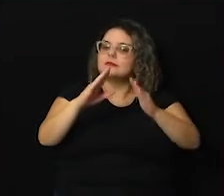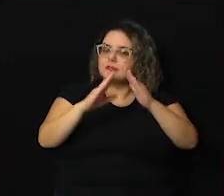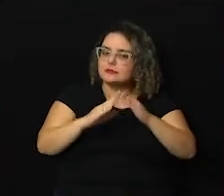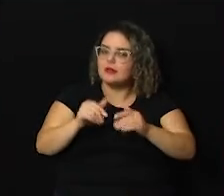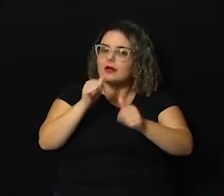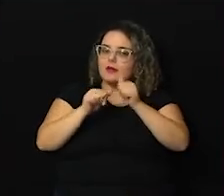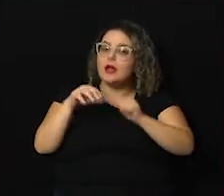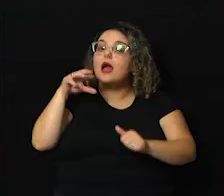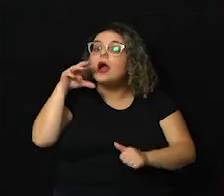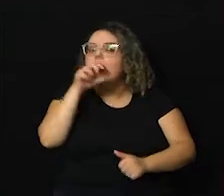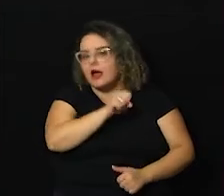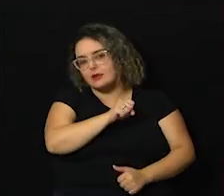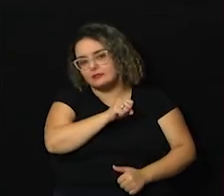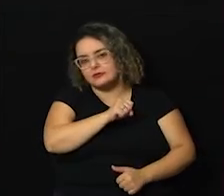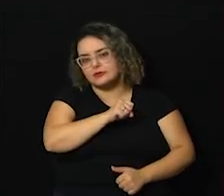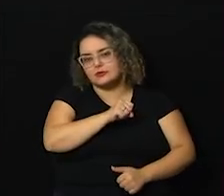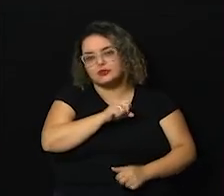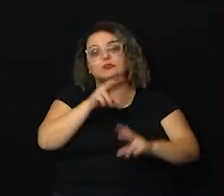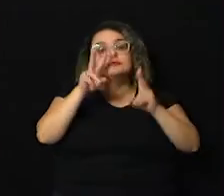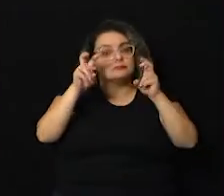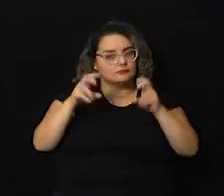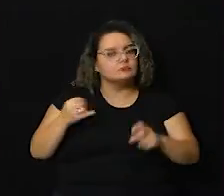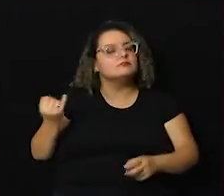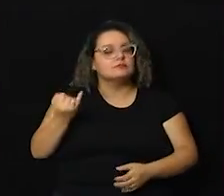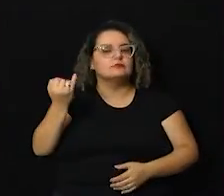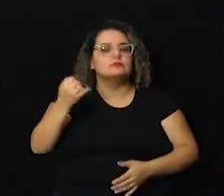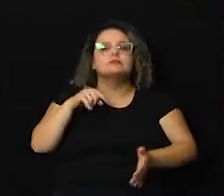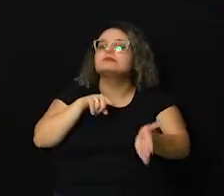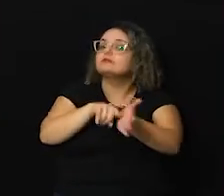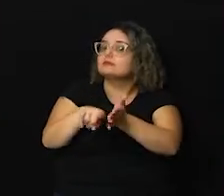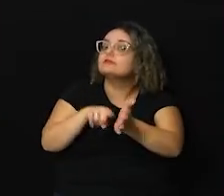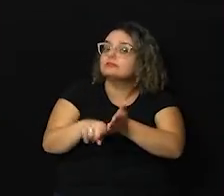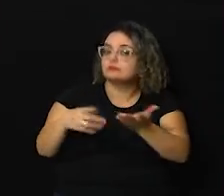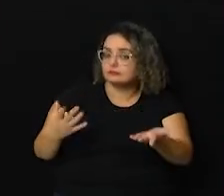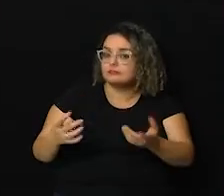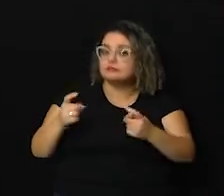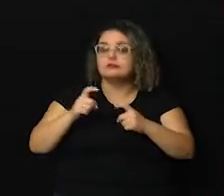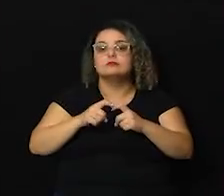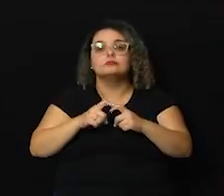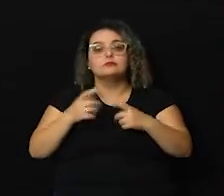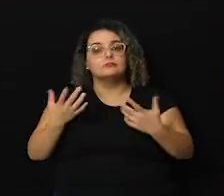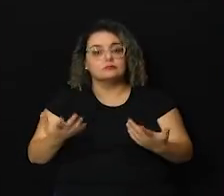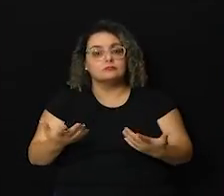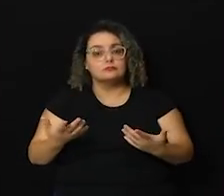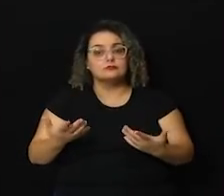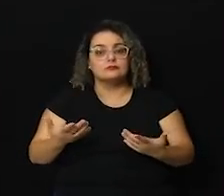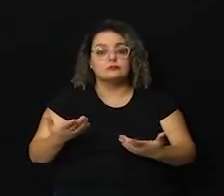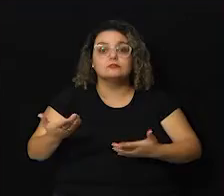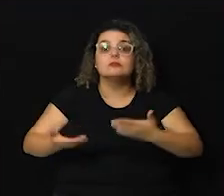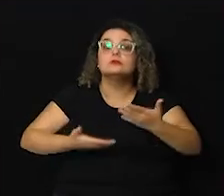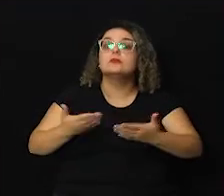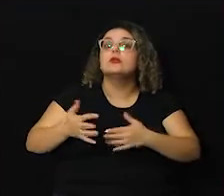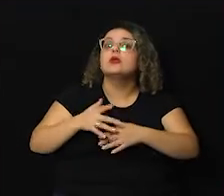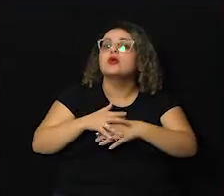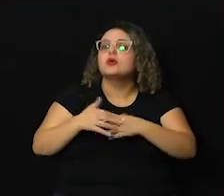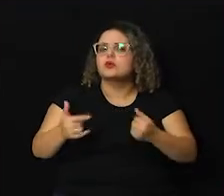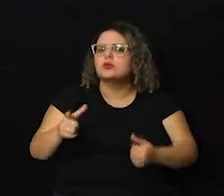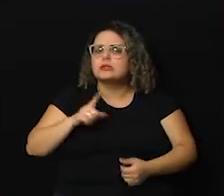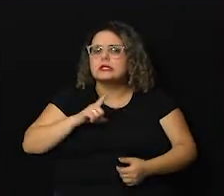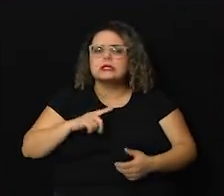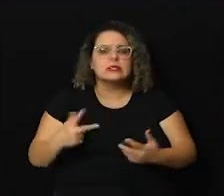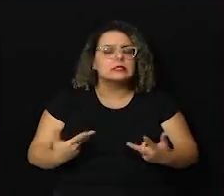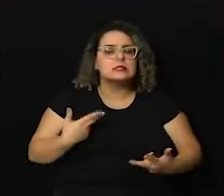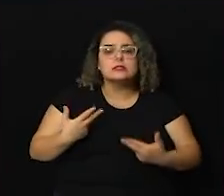Você de casa também toma uma água rapidinho, porque o assunto está interessante. Eu tenho muita pergunta ainda para fazer para o doutor André. Tratamento,